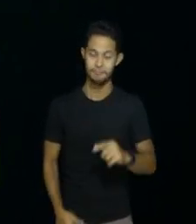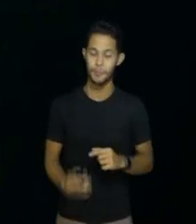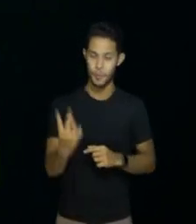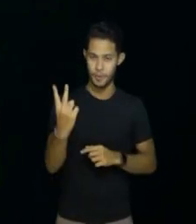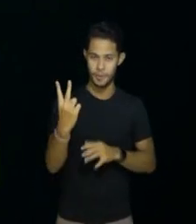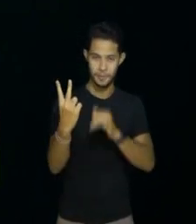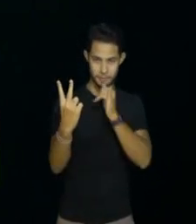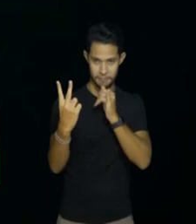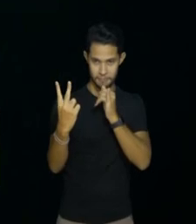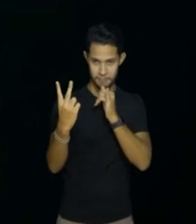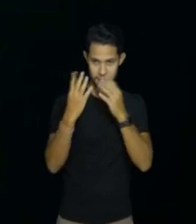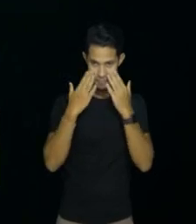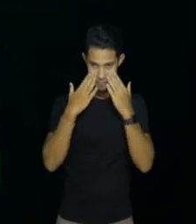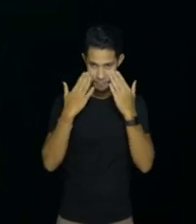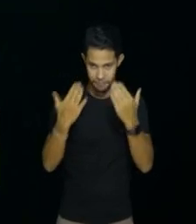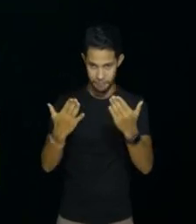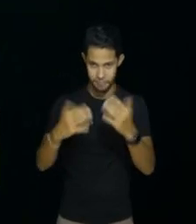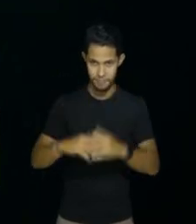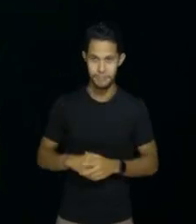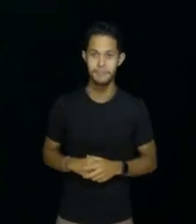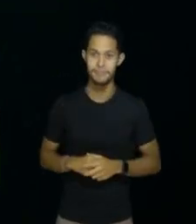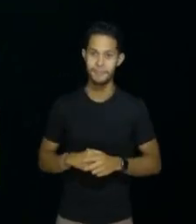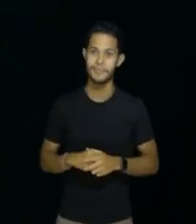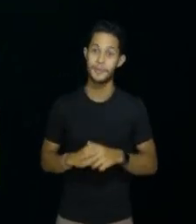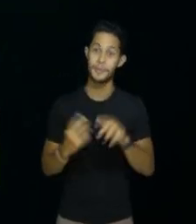dois exemplos, e que estão presentes entre nós.